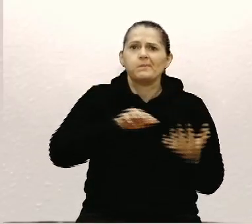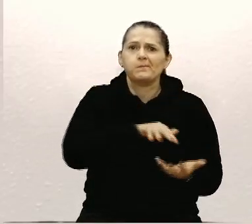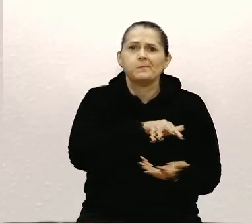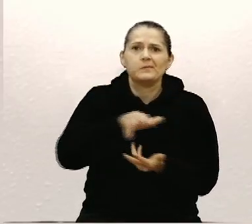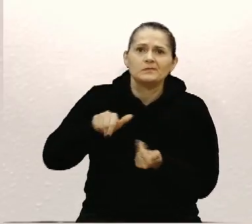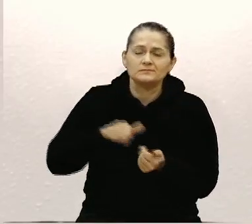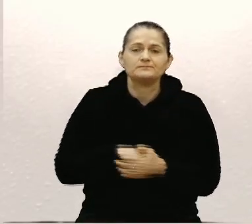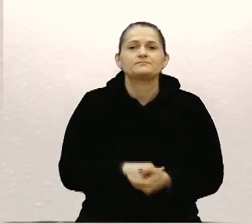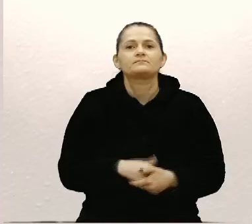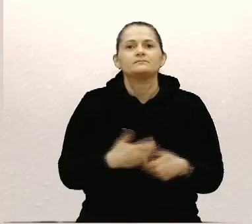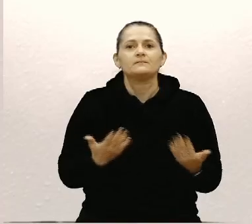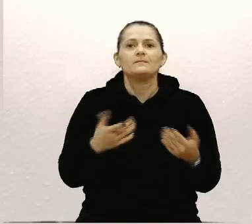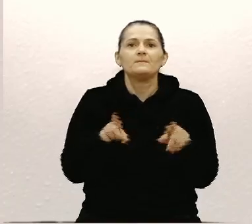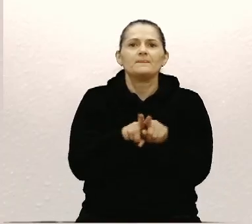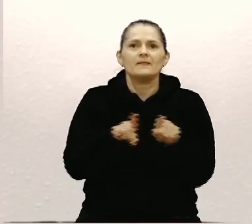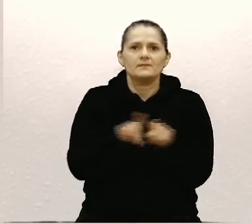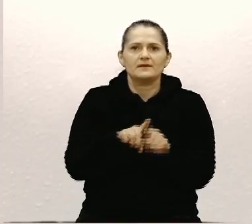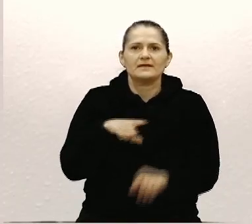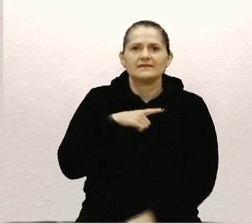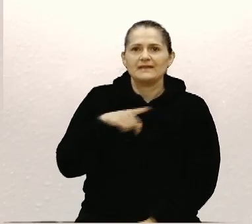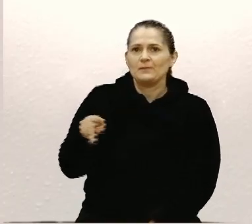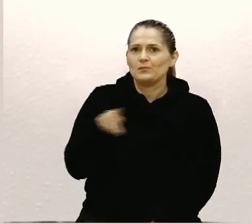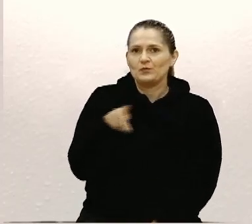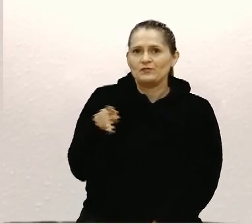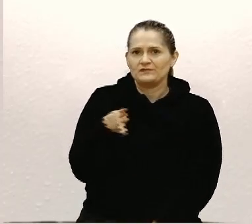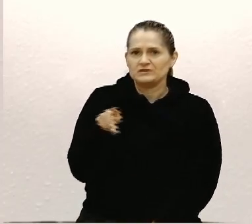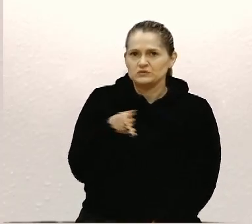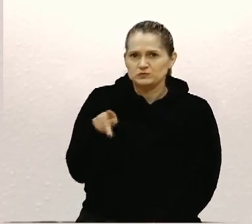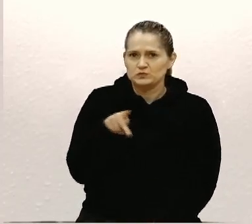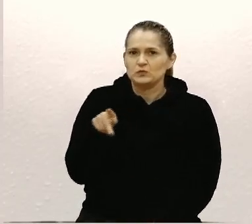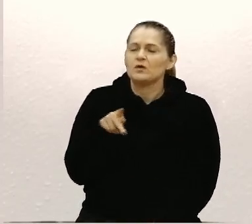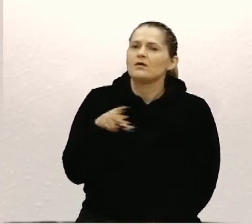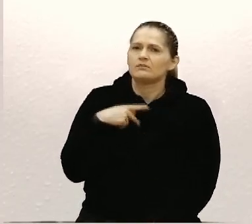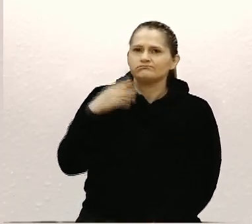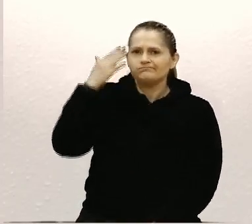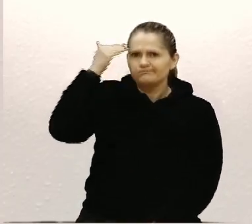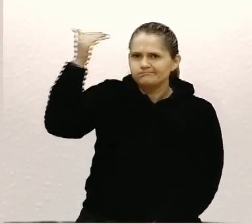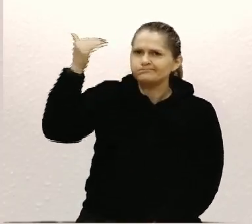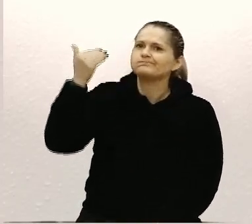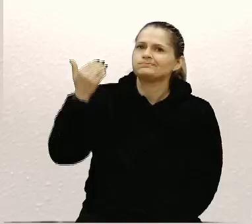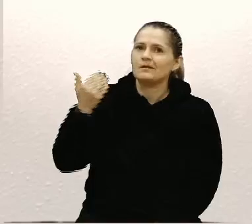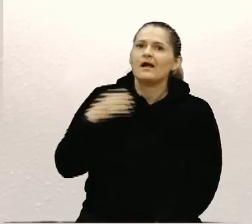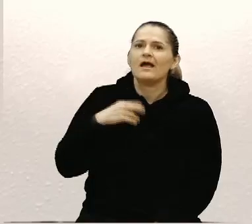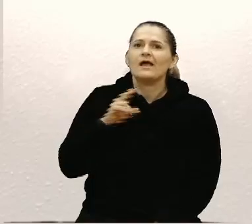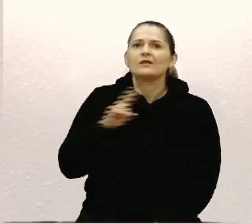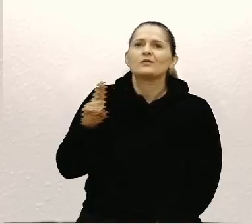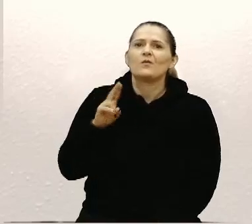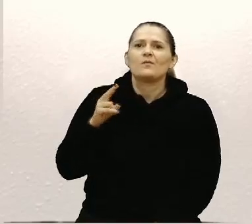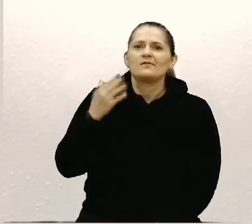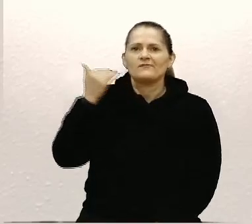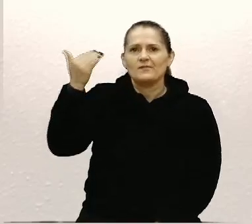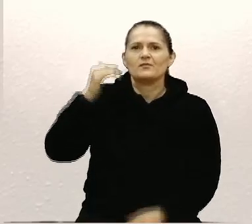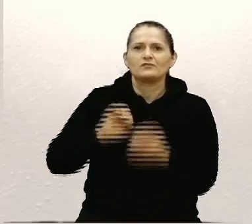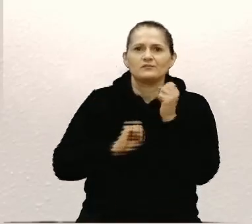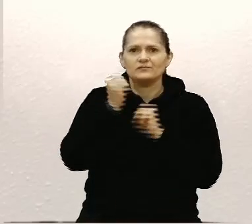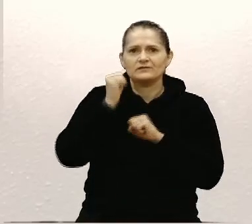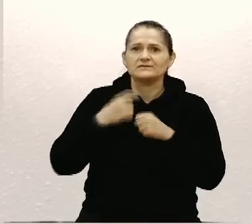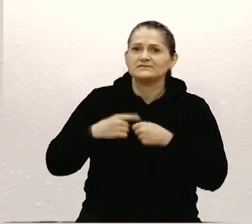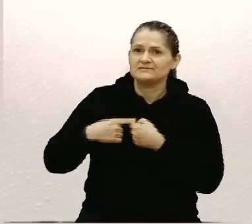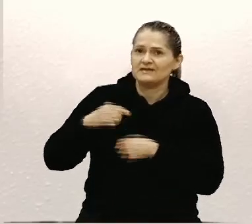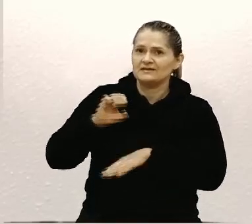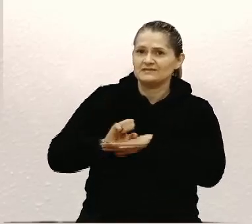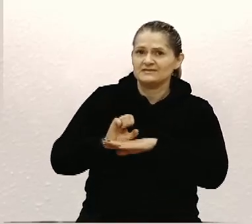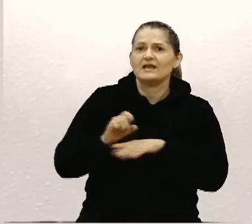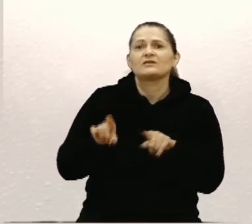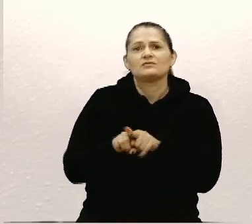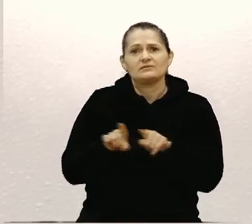Além disso, conta com um corpo docente de renome composto por grandes nomes da indústria que representam a cidade e o estado em todo o